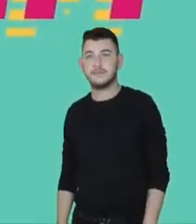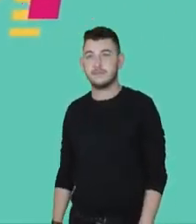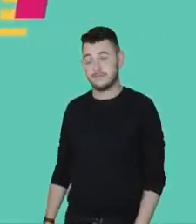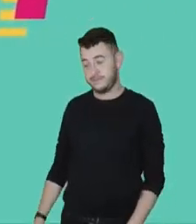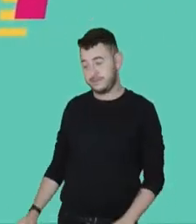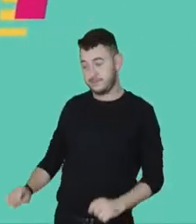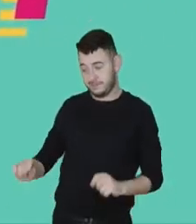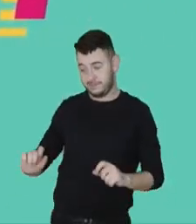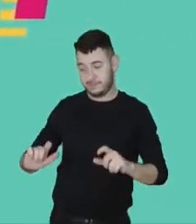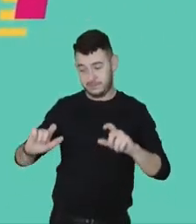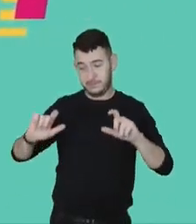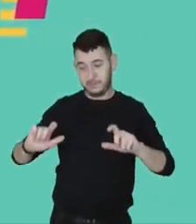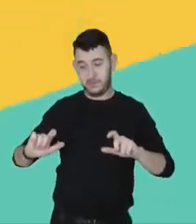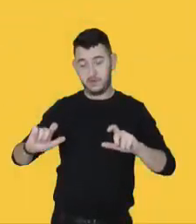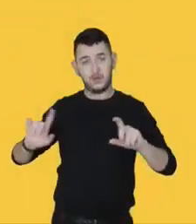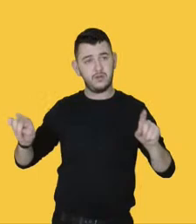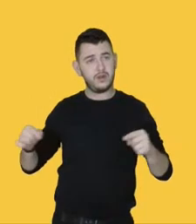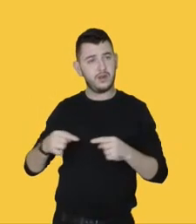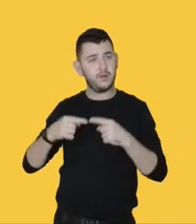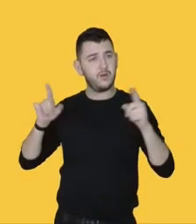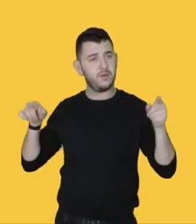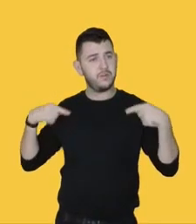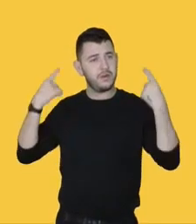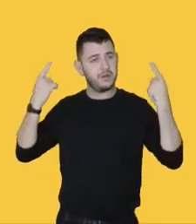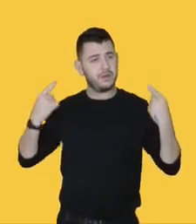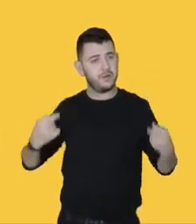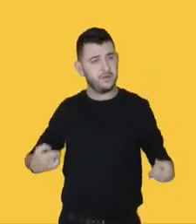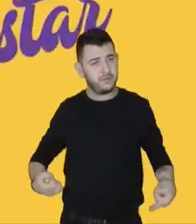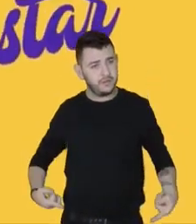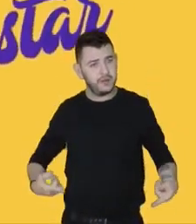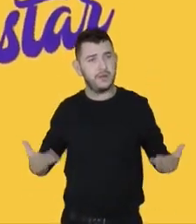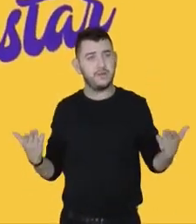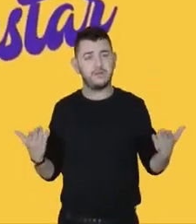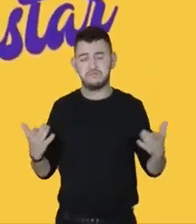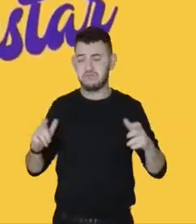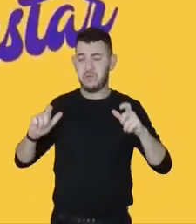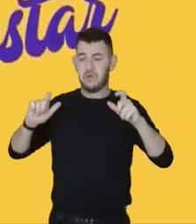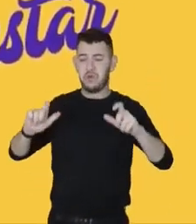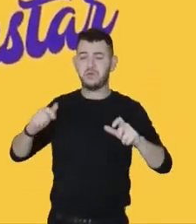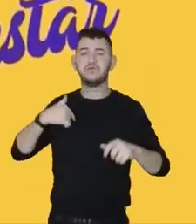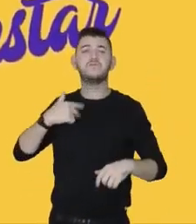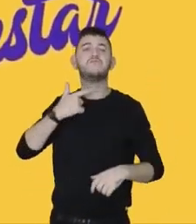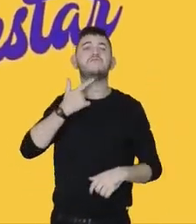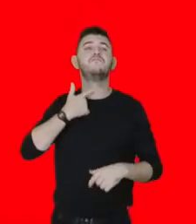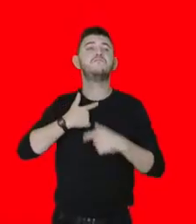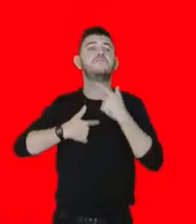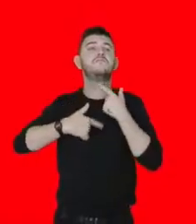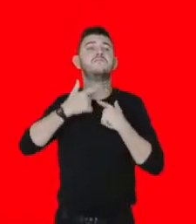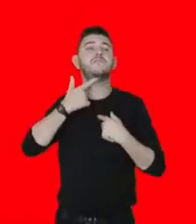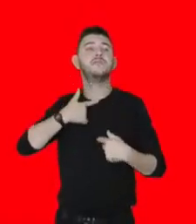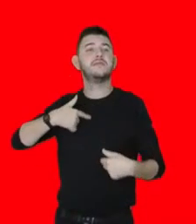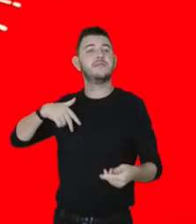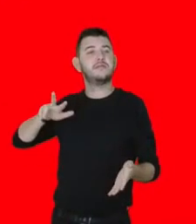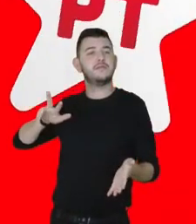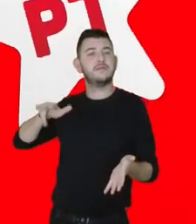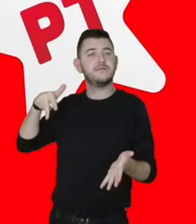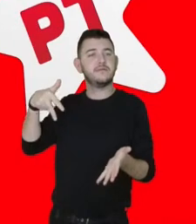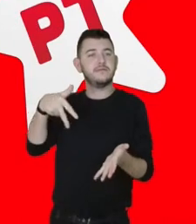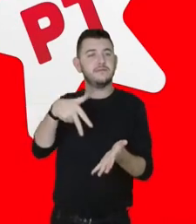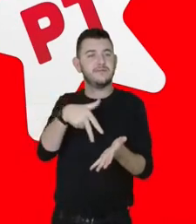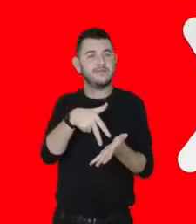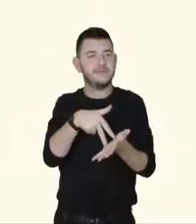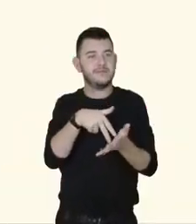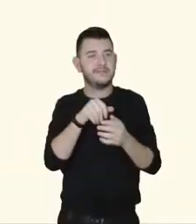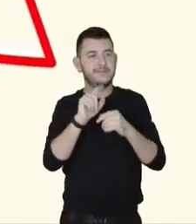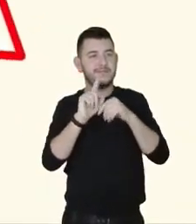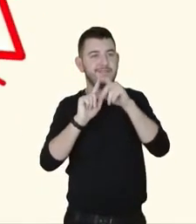O lugar que é bom pra mim é onde eu quiser estar. A estrela ainda